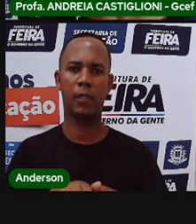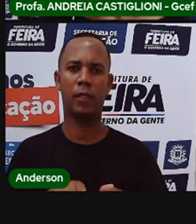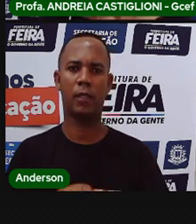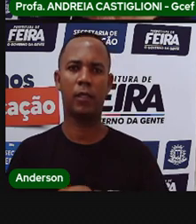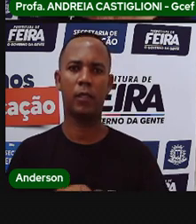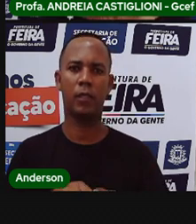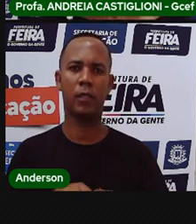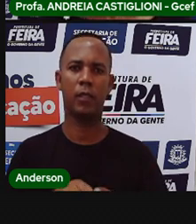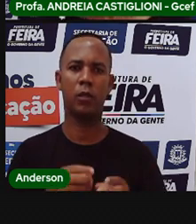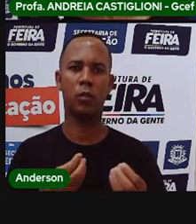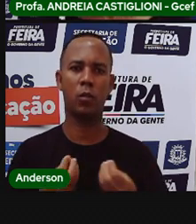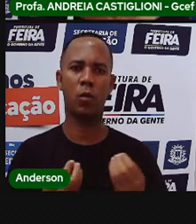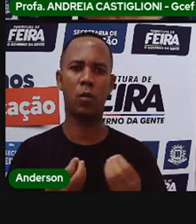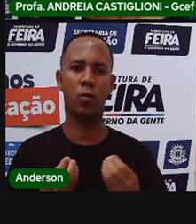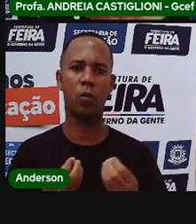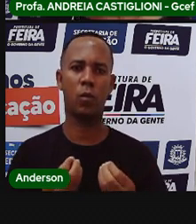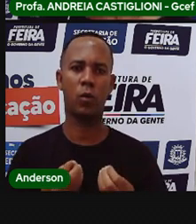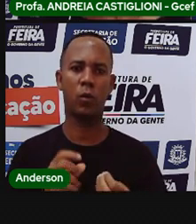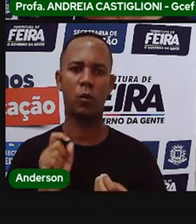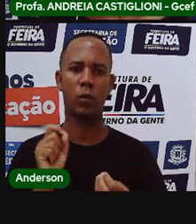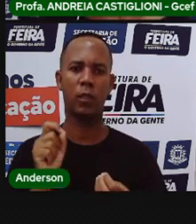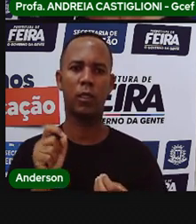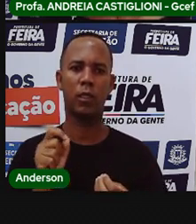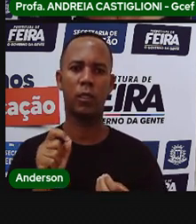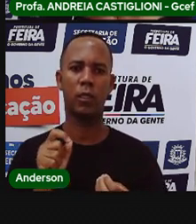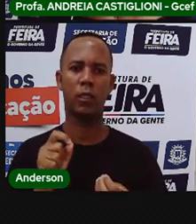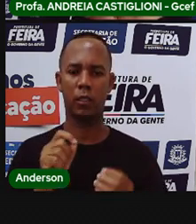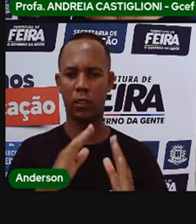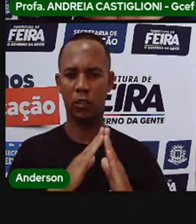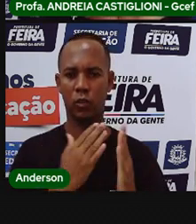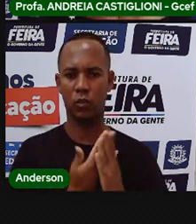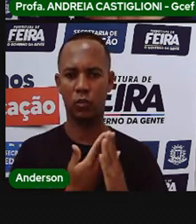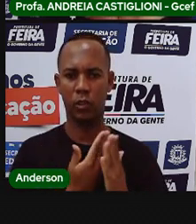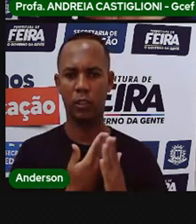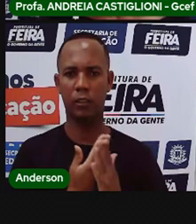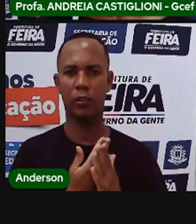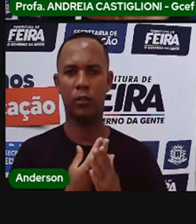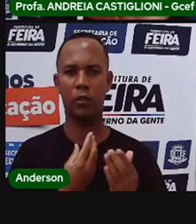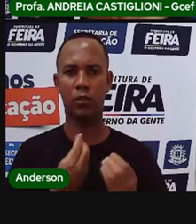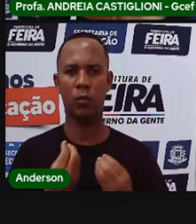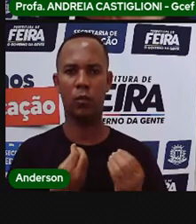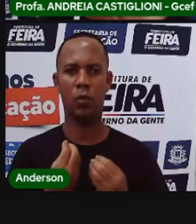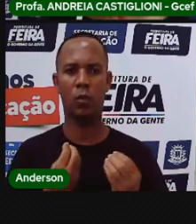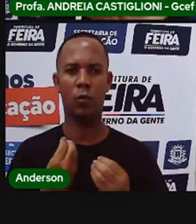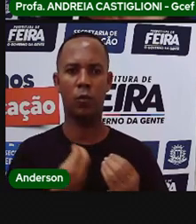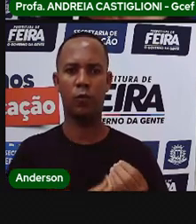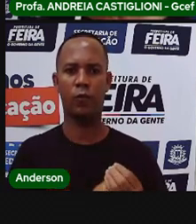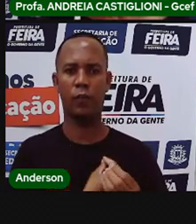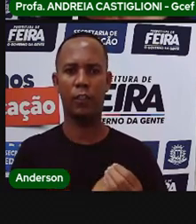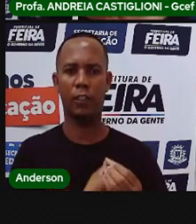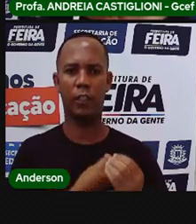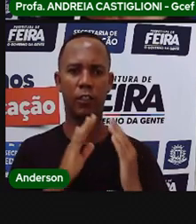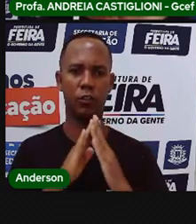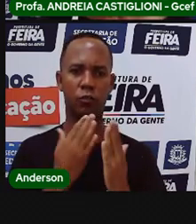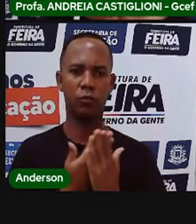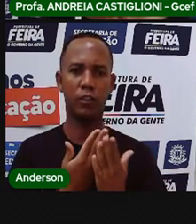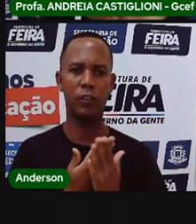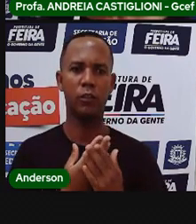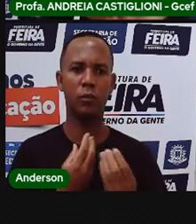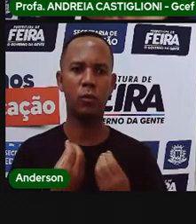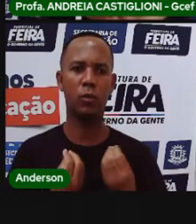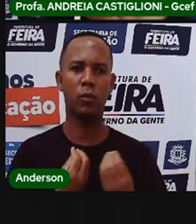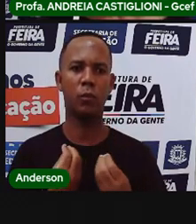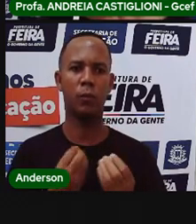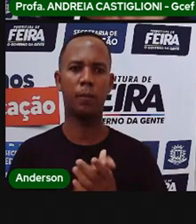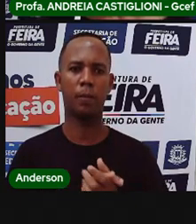empreendedora, dá algumas dicas para os nossos estudantes para esse protagonismo estudantil.